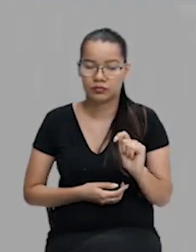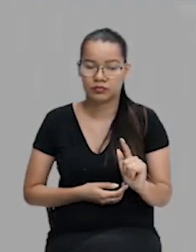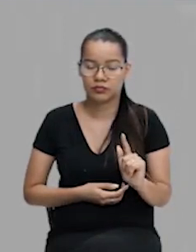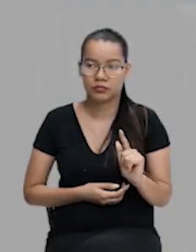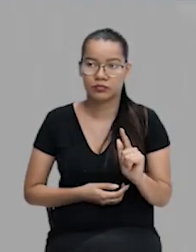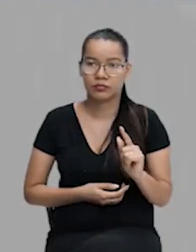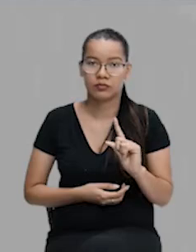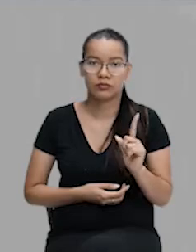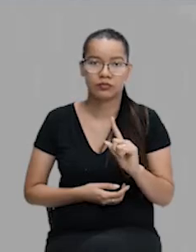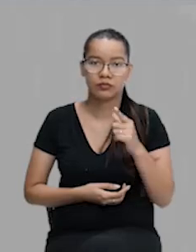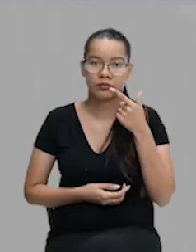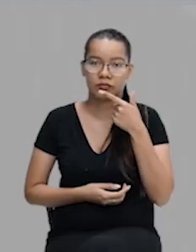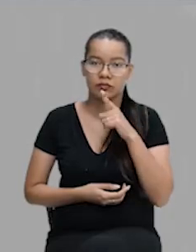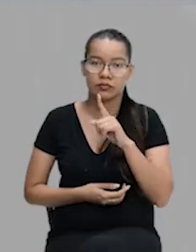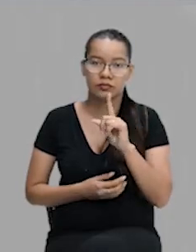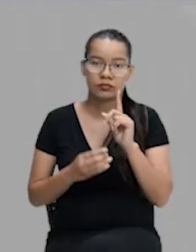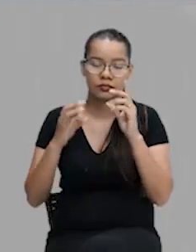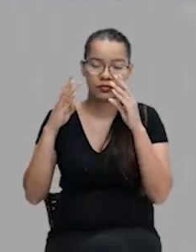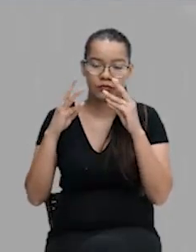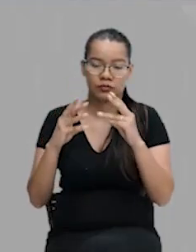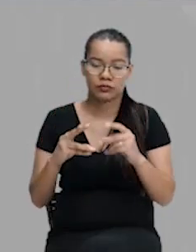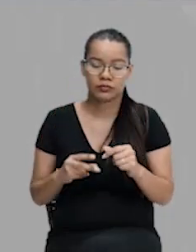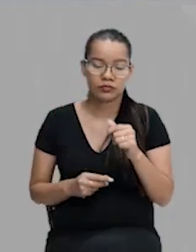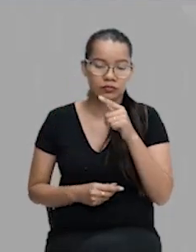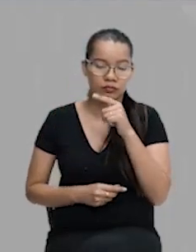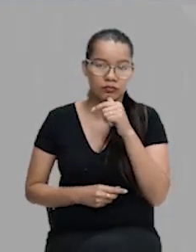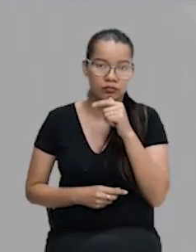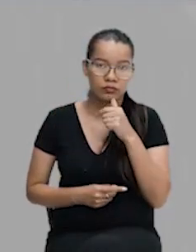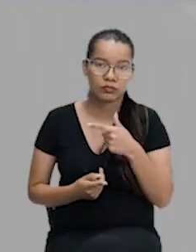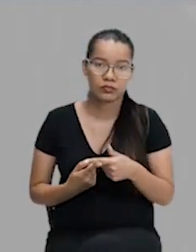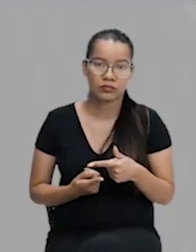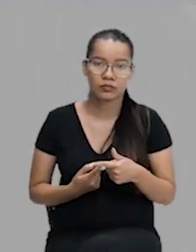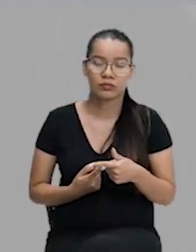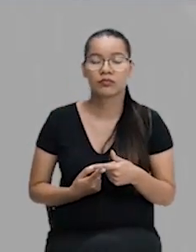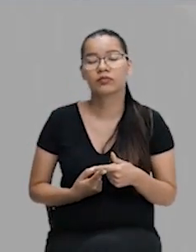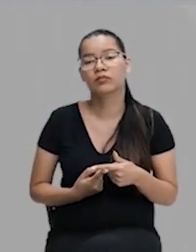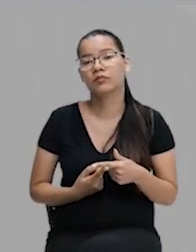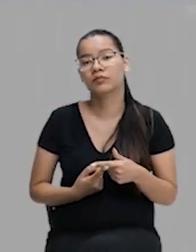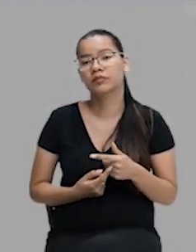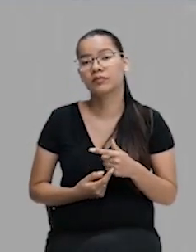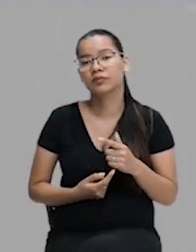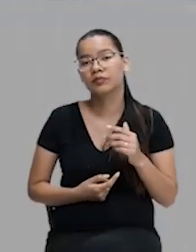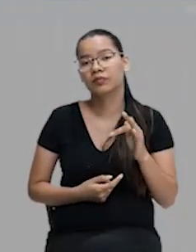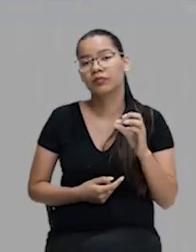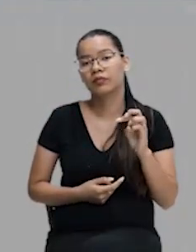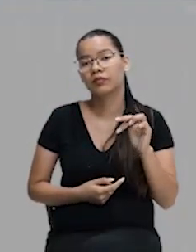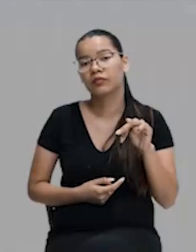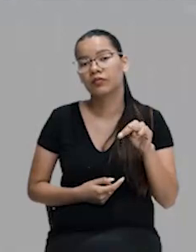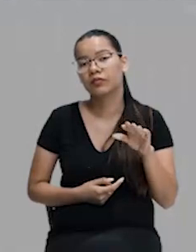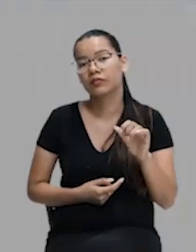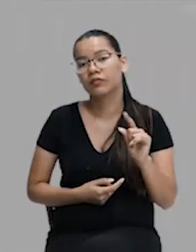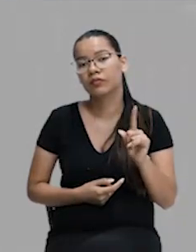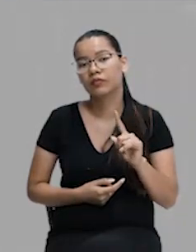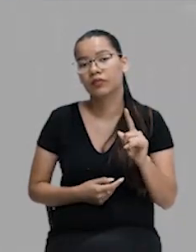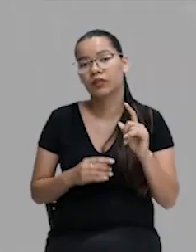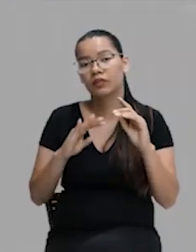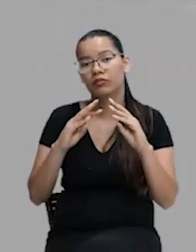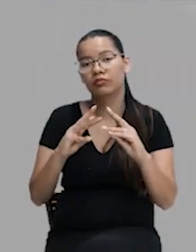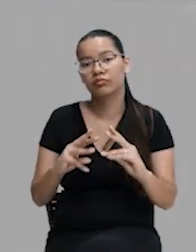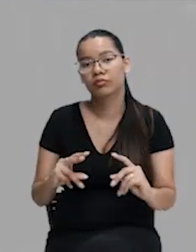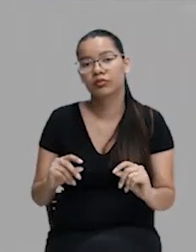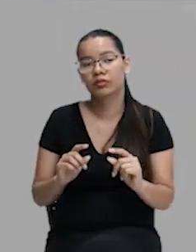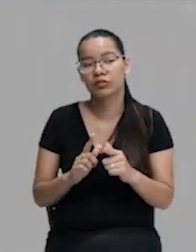insolúvel porque ela não consegue se dissolver em água. Por quê? Porque está praticamente na forma não